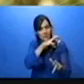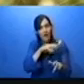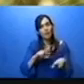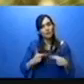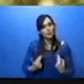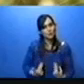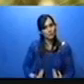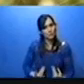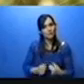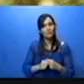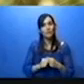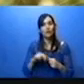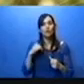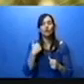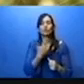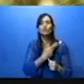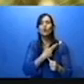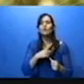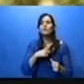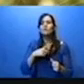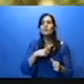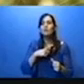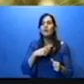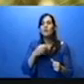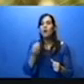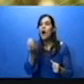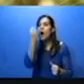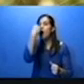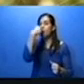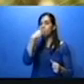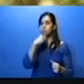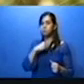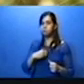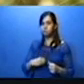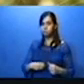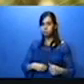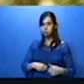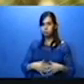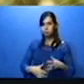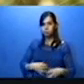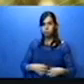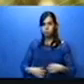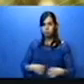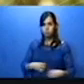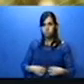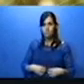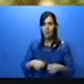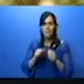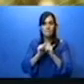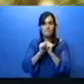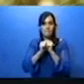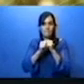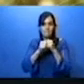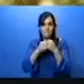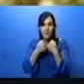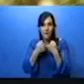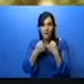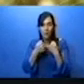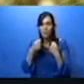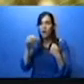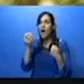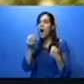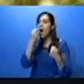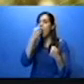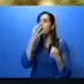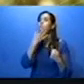seres humanos. Nós temos a digestão intracorporal, dentro do corpo. Comemos, por exemplo, um pão. O pão será digerido dentro do nosso